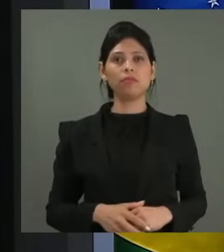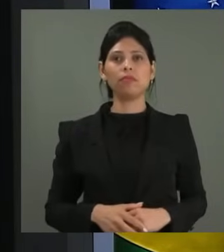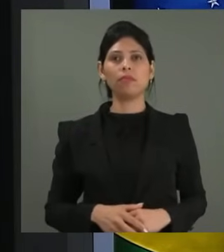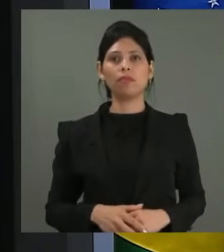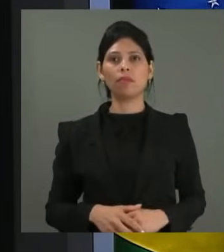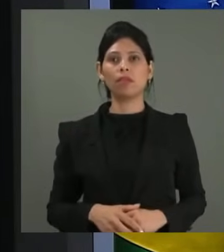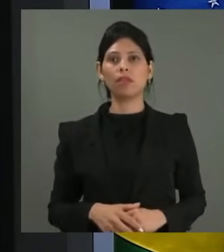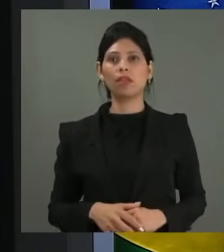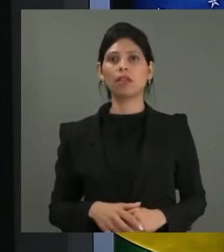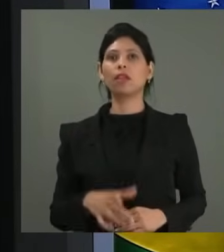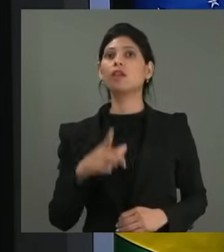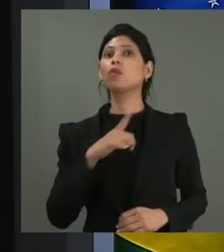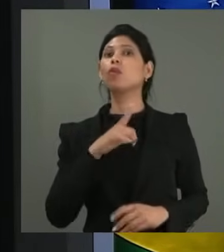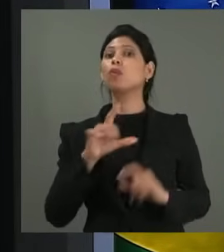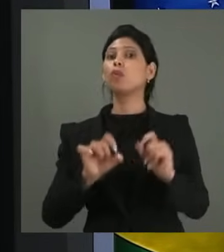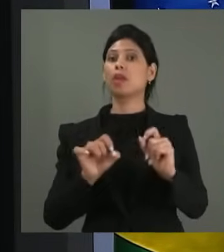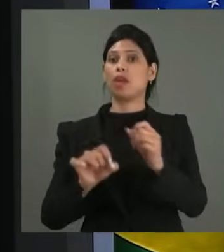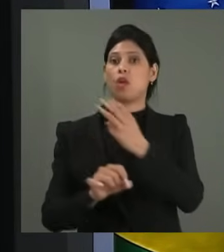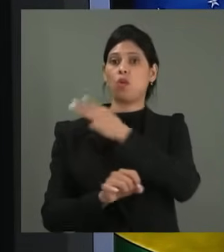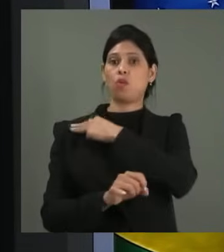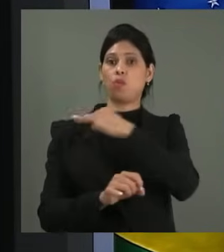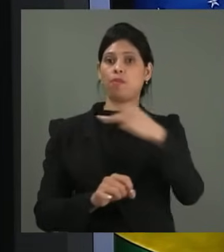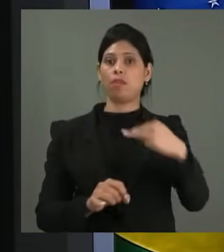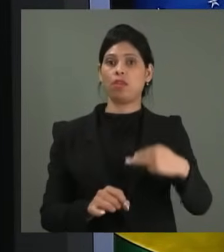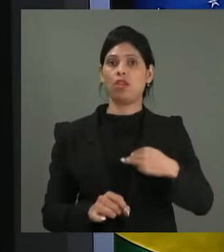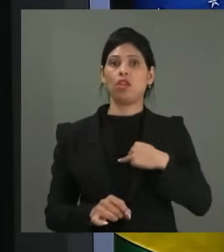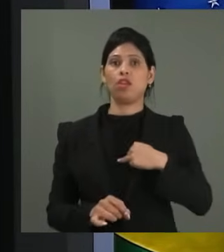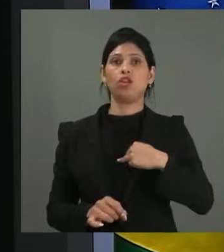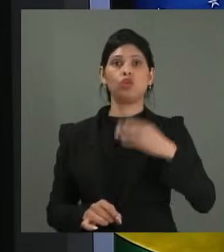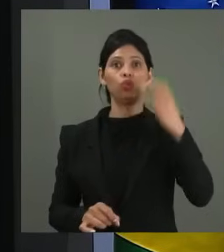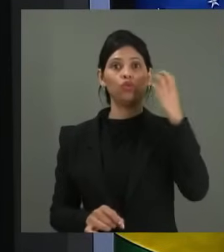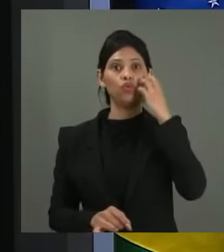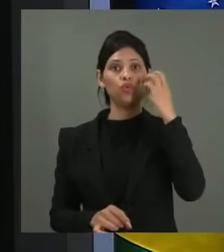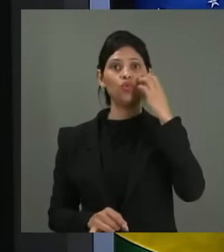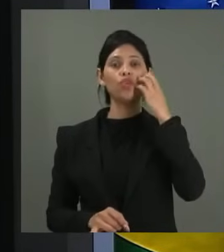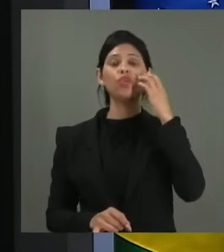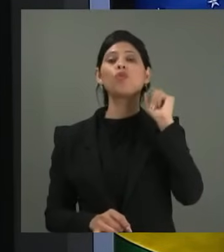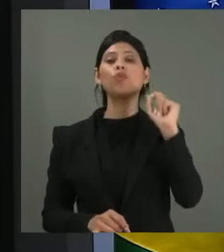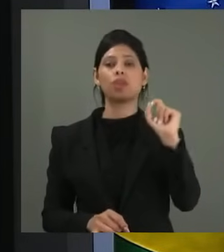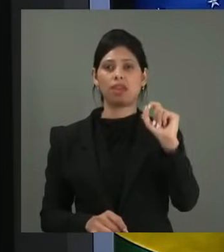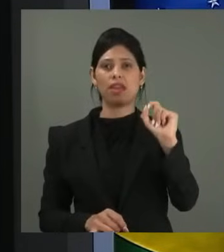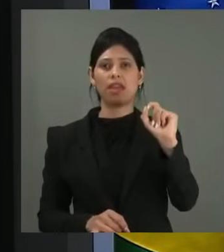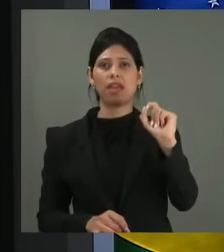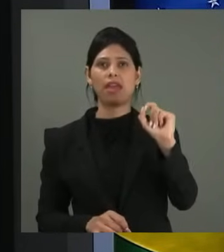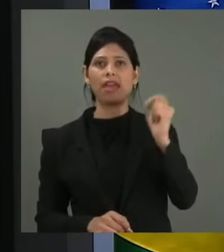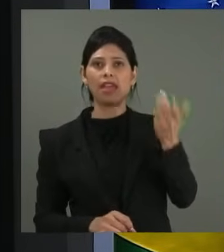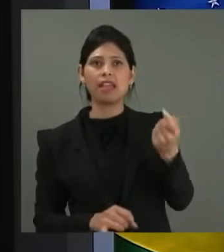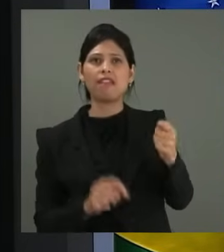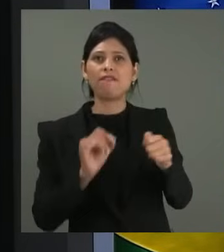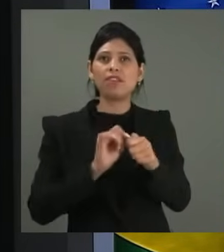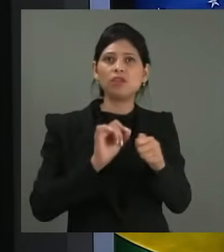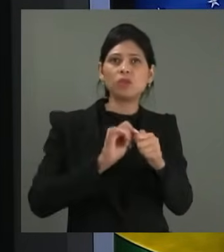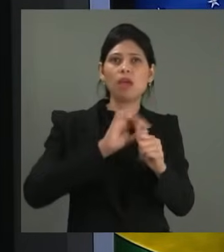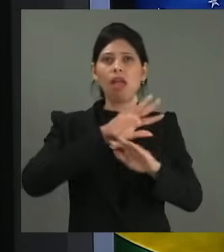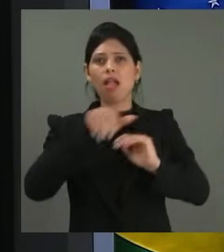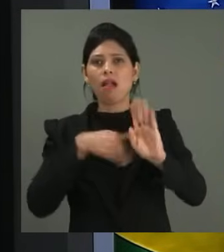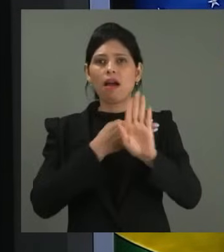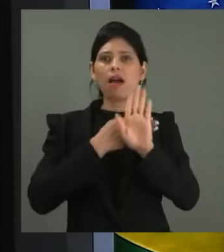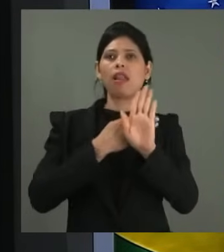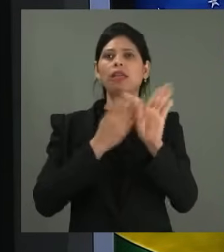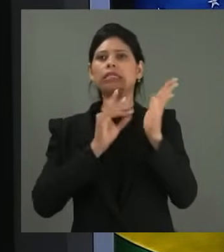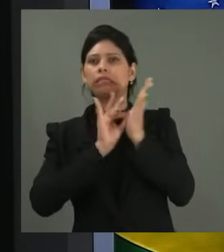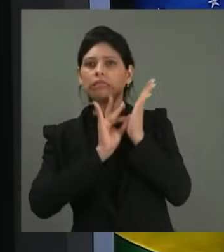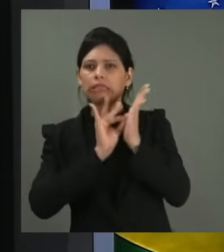ministro que sabotou, boicotou a CPMI. Eu participei, eu estava lá, o senador Exalci também.